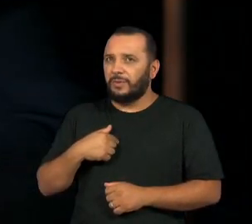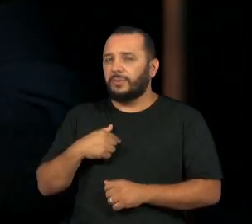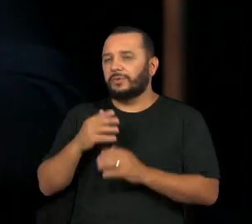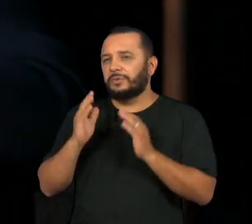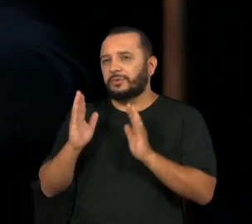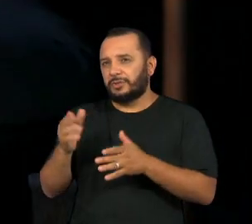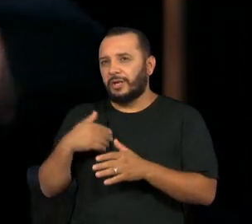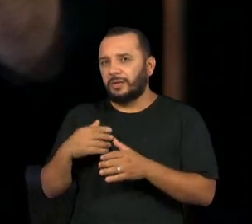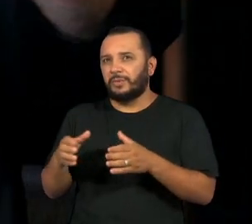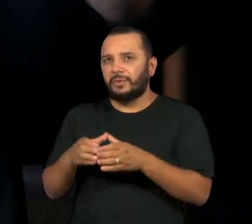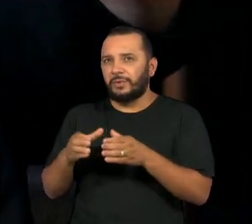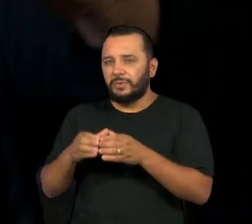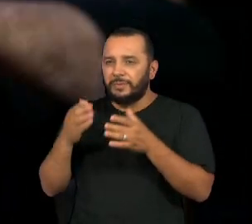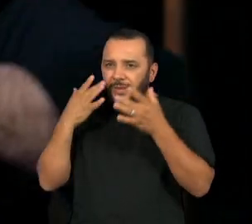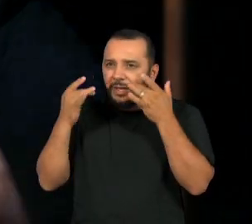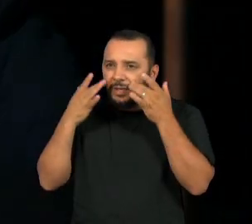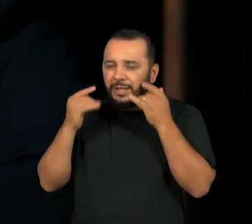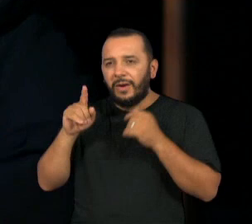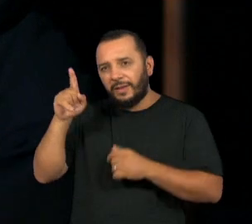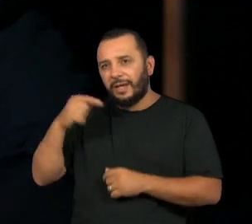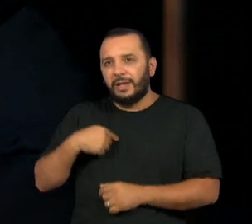no grupo teatral do Rio de Janeiro,